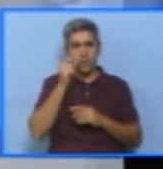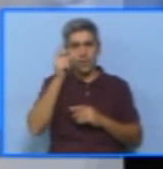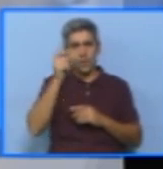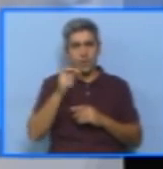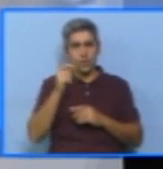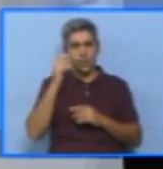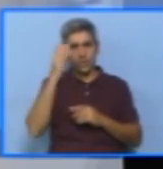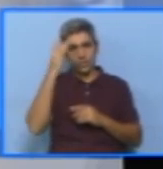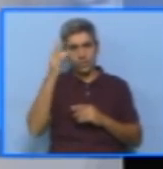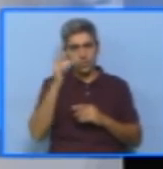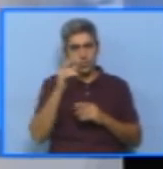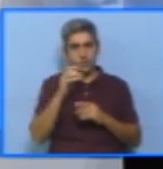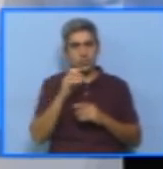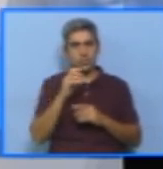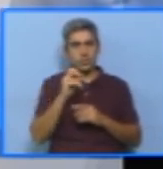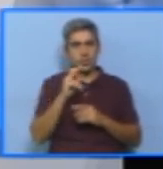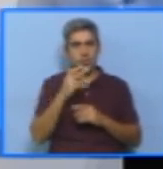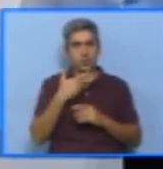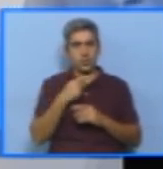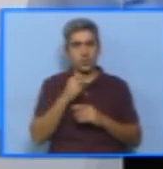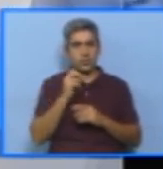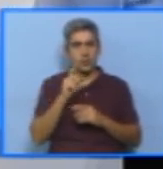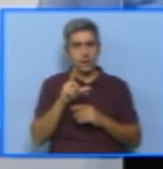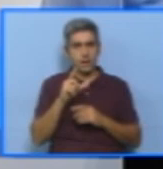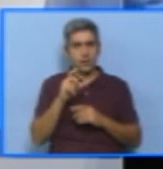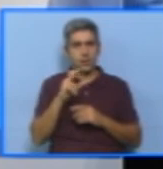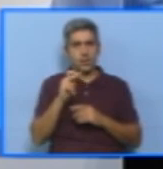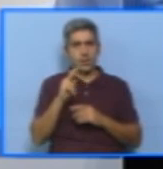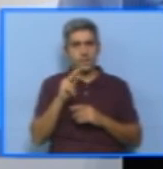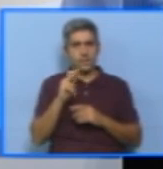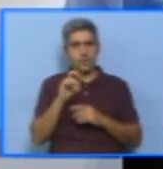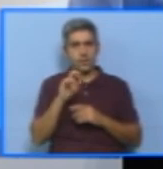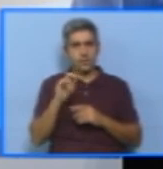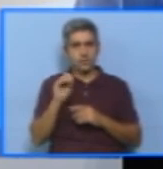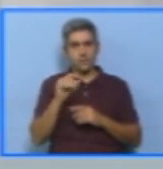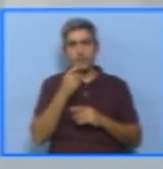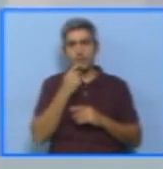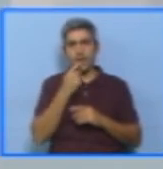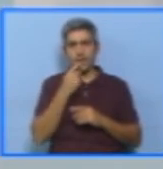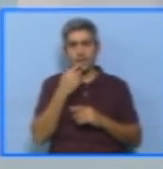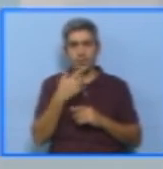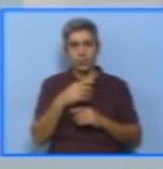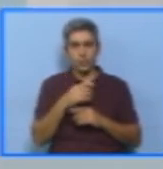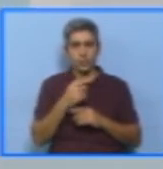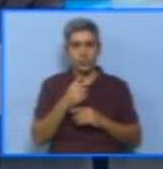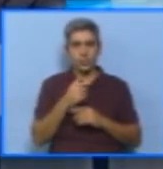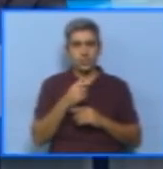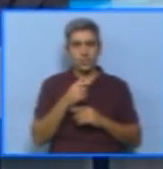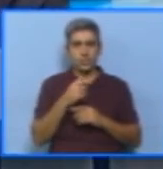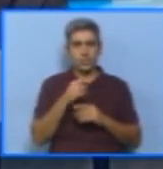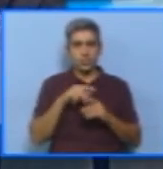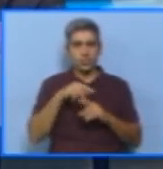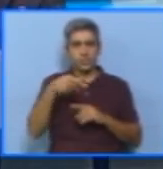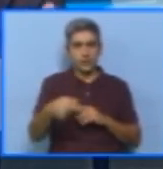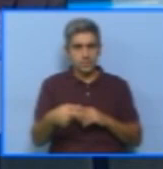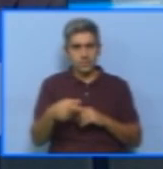homem da teologia, que é o cardeal Ravasi, chama-lhe uma pedra de tropeço. É um dos muitos que eu